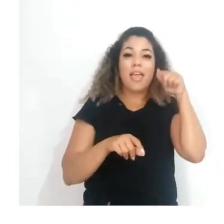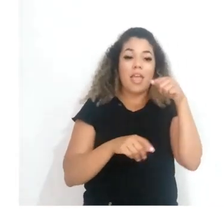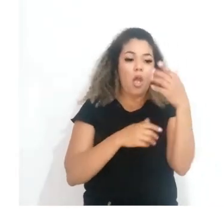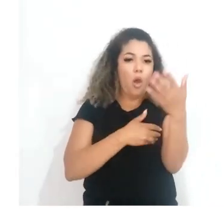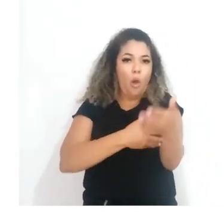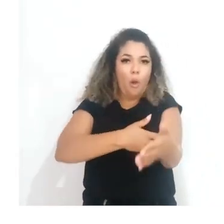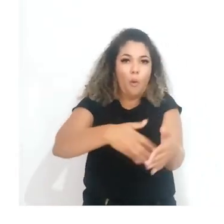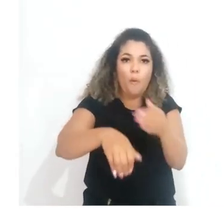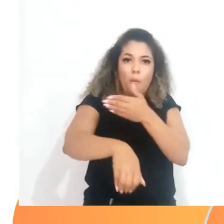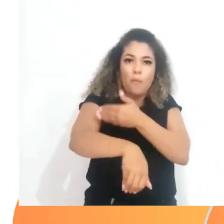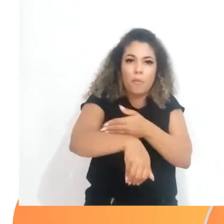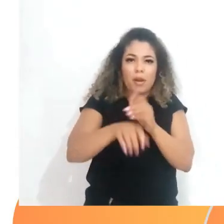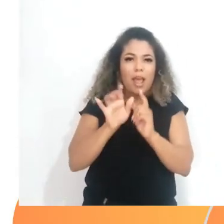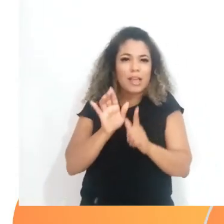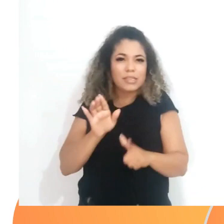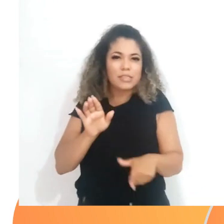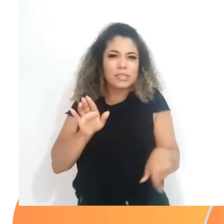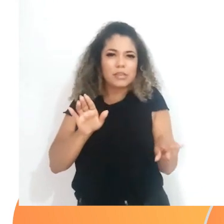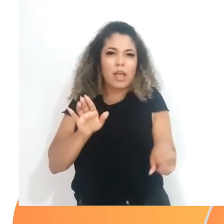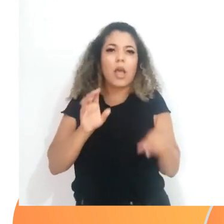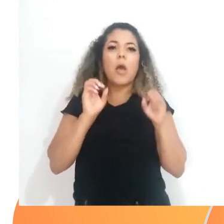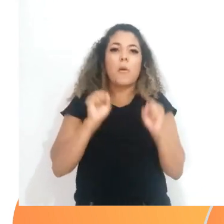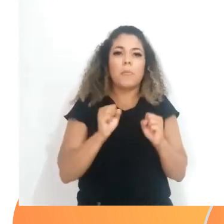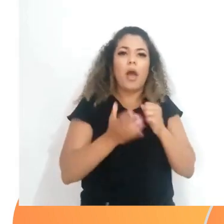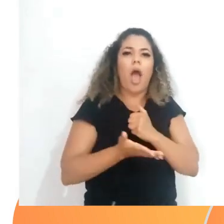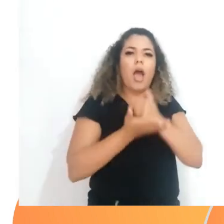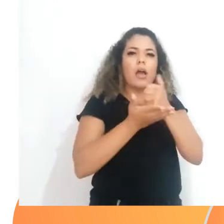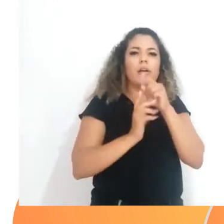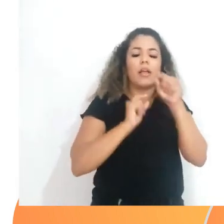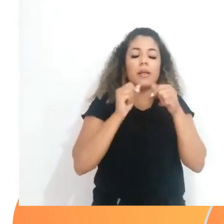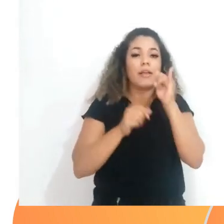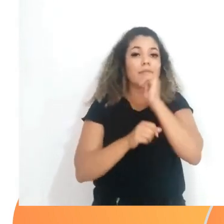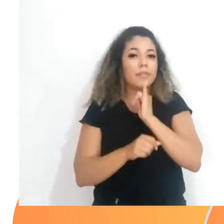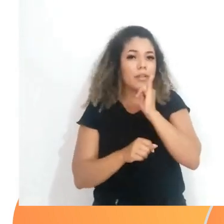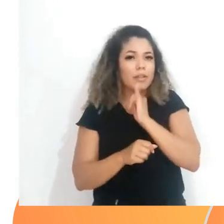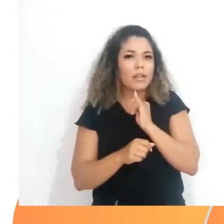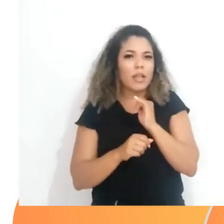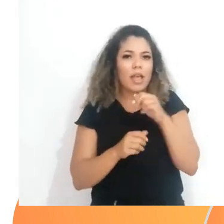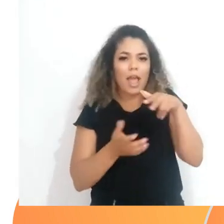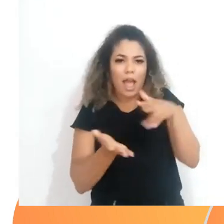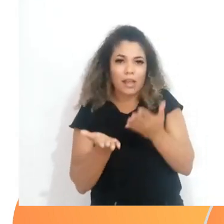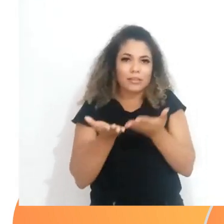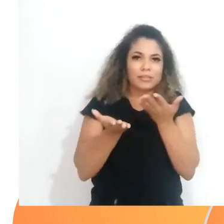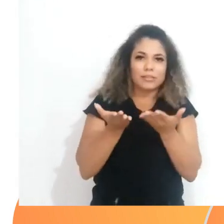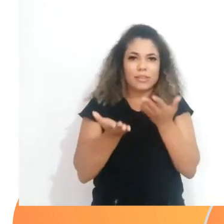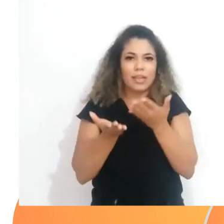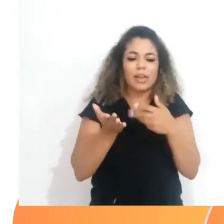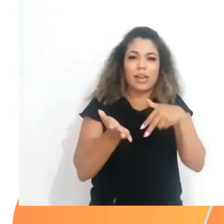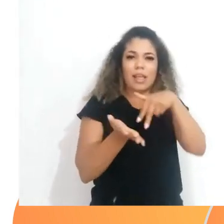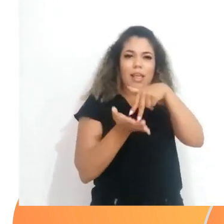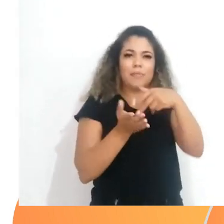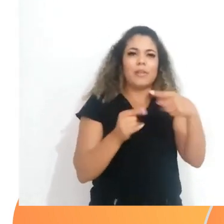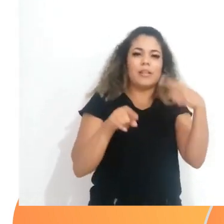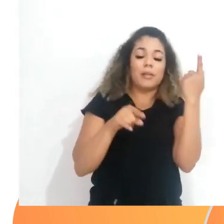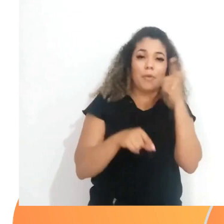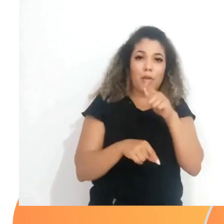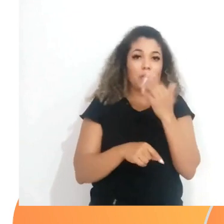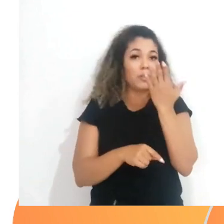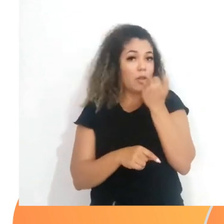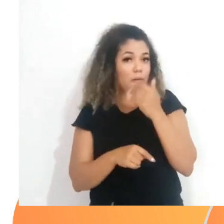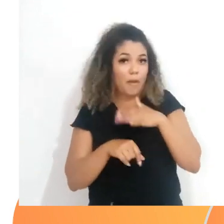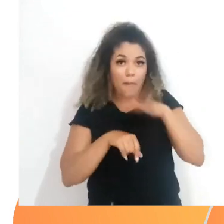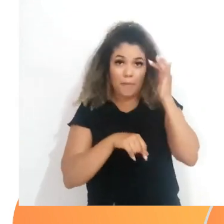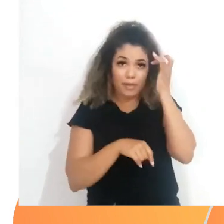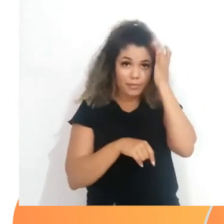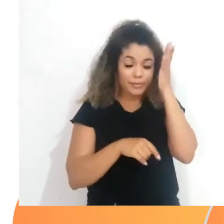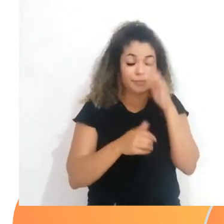os braços ou as caudas podem ajudar eles a, por exemplo, se equilibrar ou conseguir alimento com